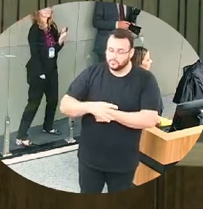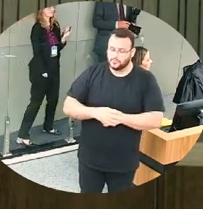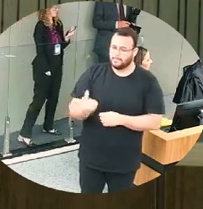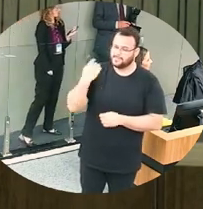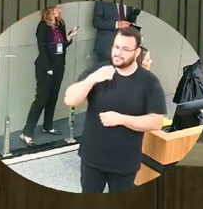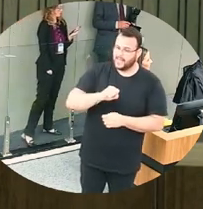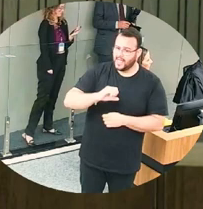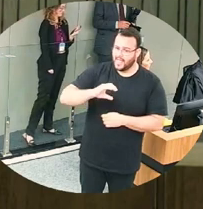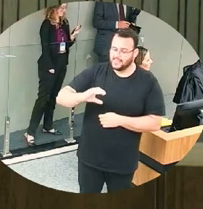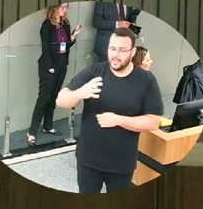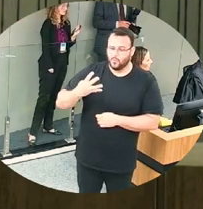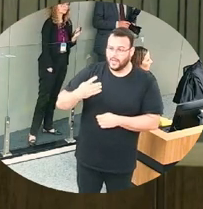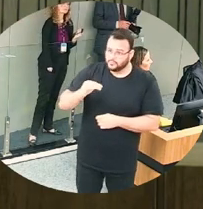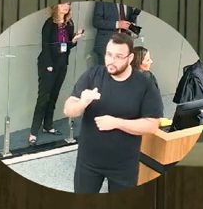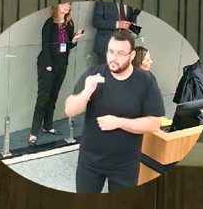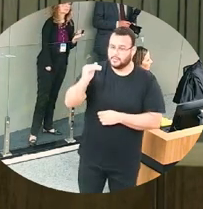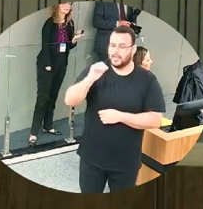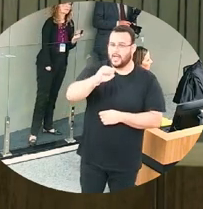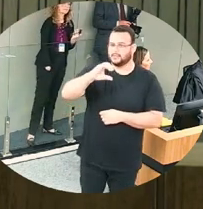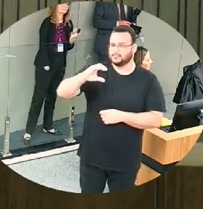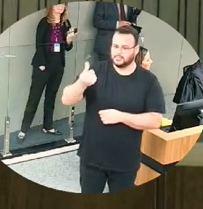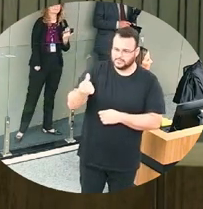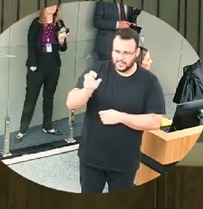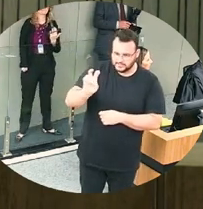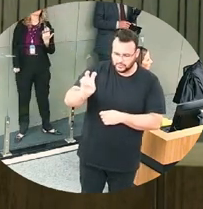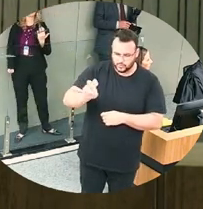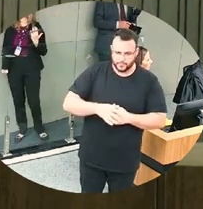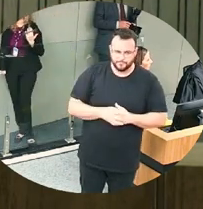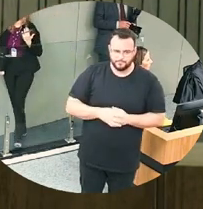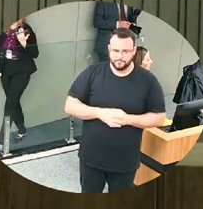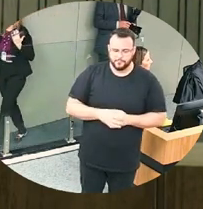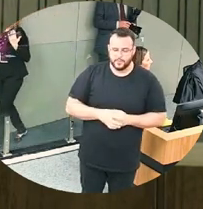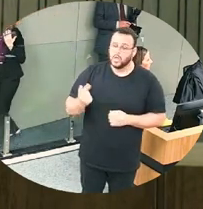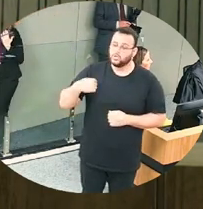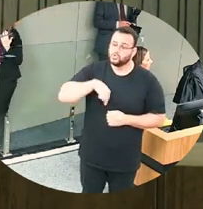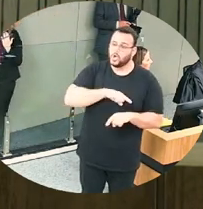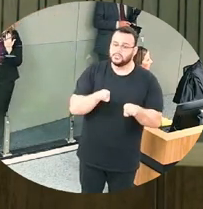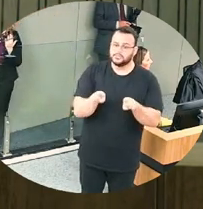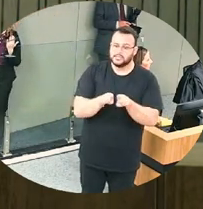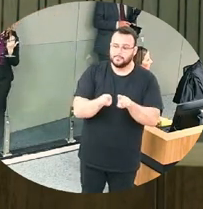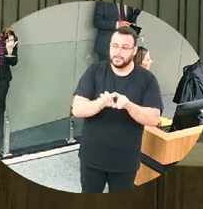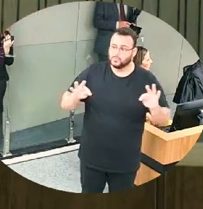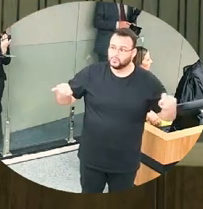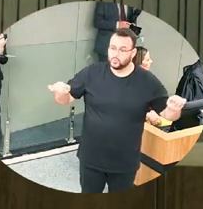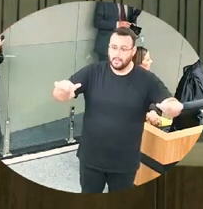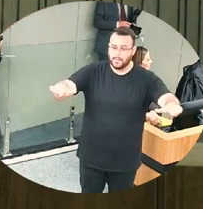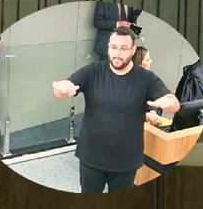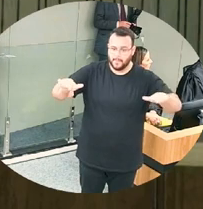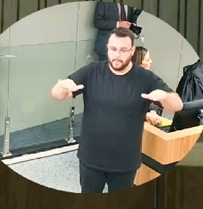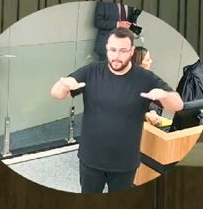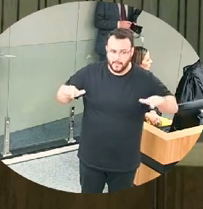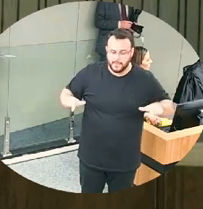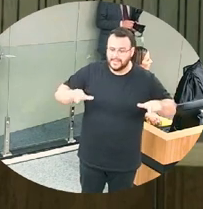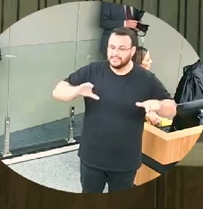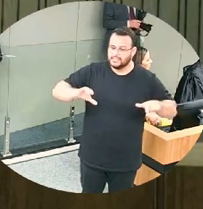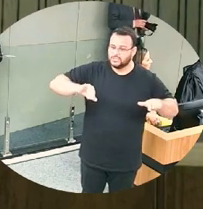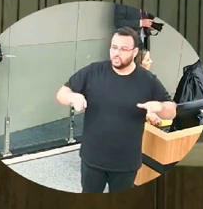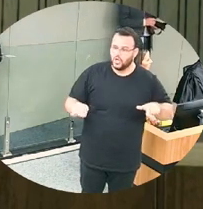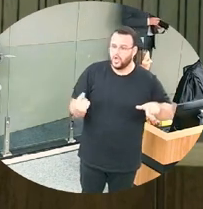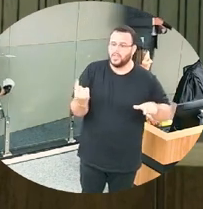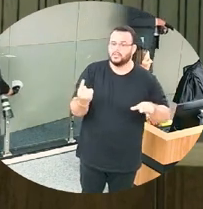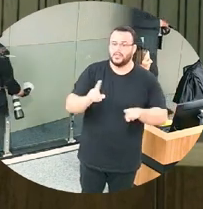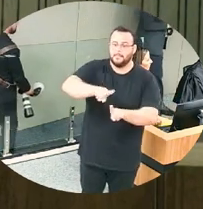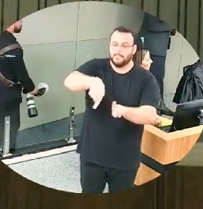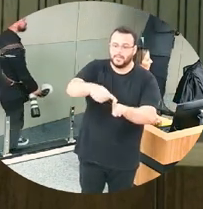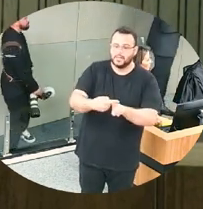fc4 em f C5 em segundo lugar em segundo grau nós dotamos todos os gabinetes de Desembargador com cj1 e